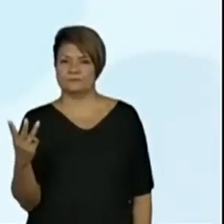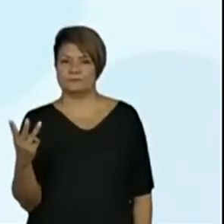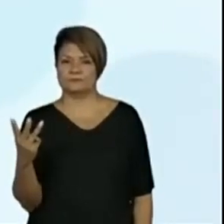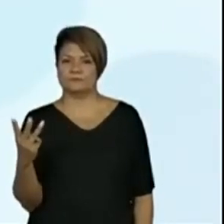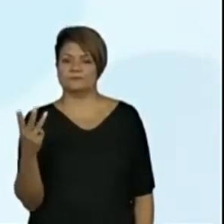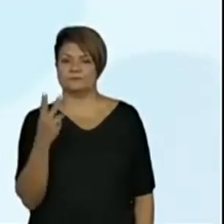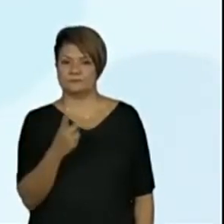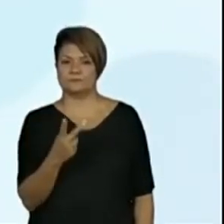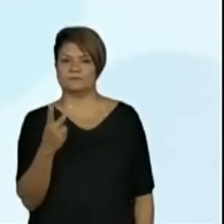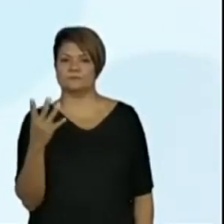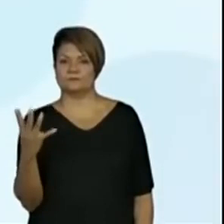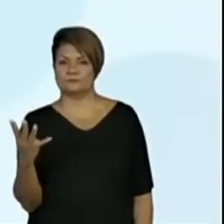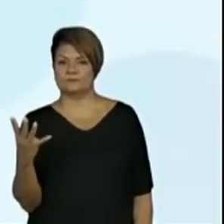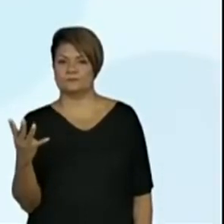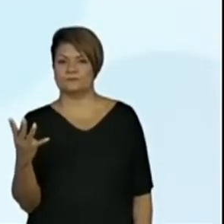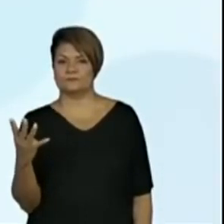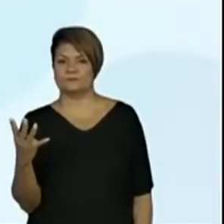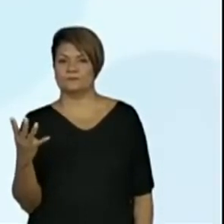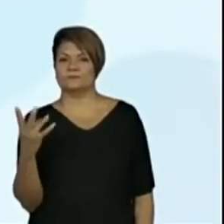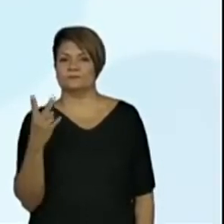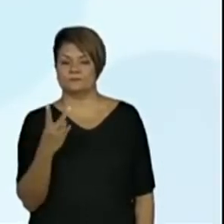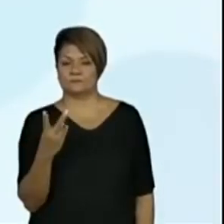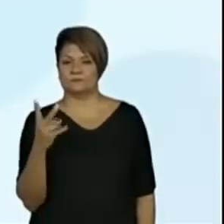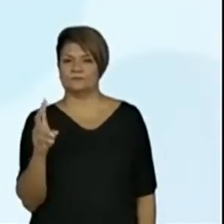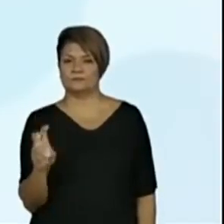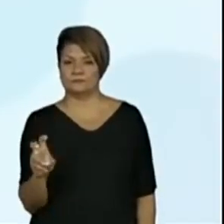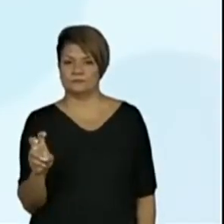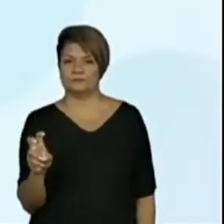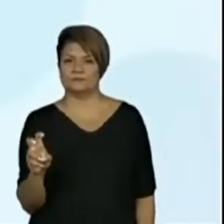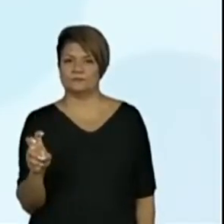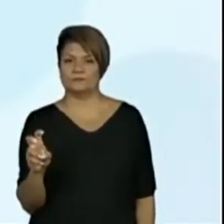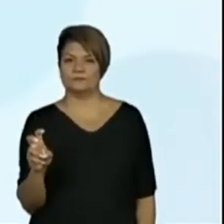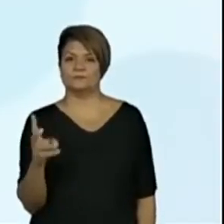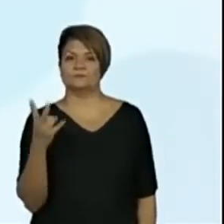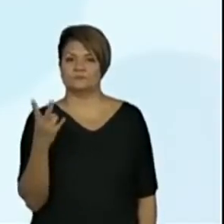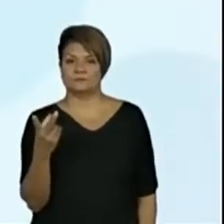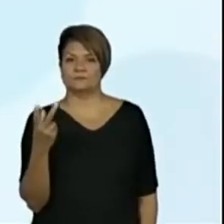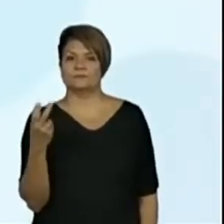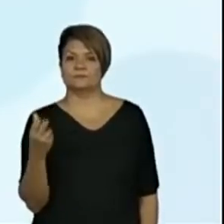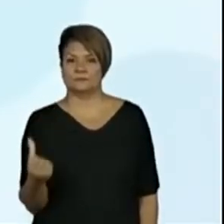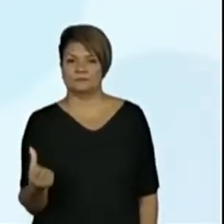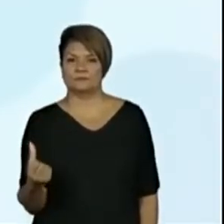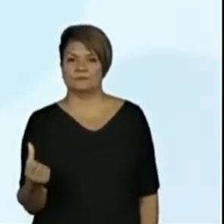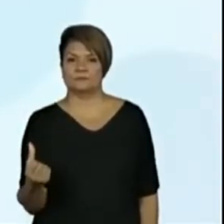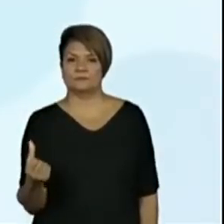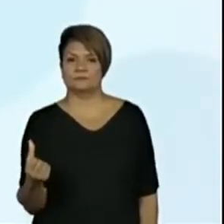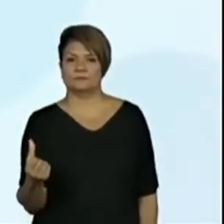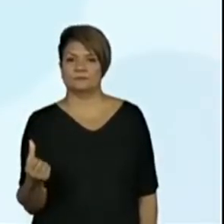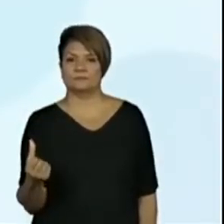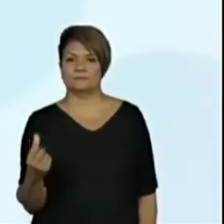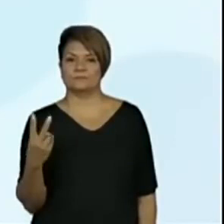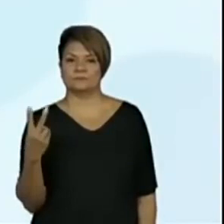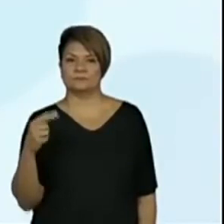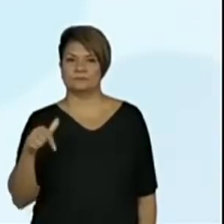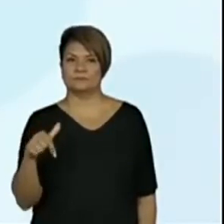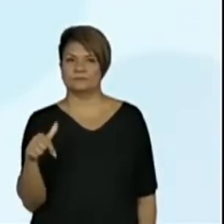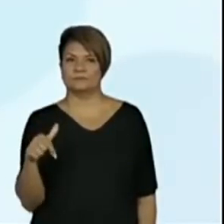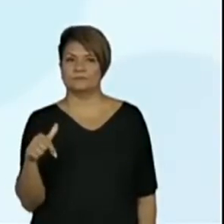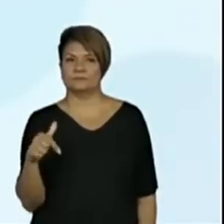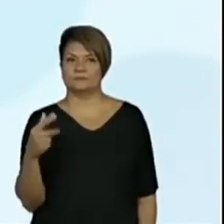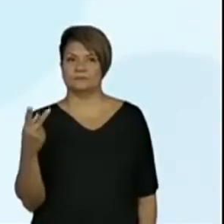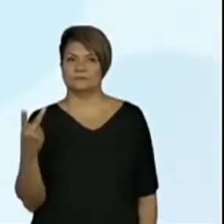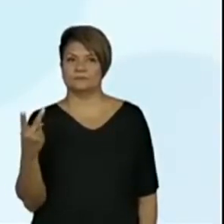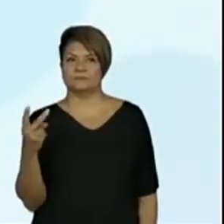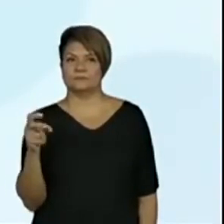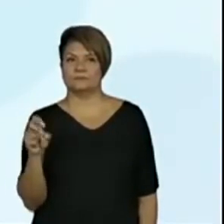23, 24, 25, 26, 27,